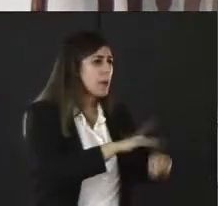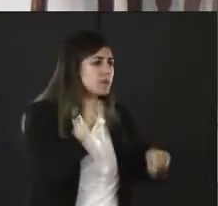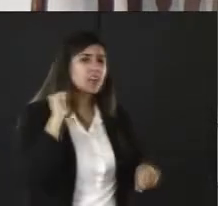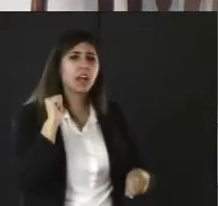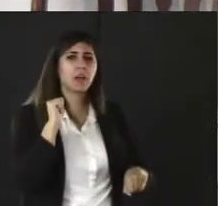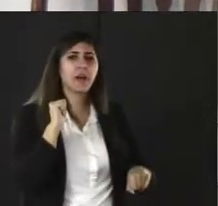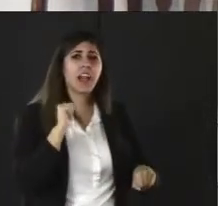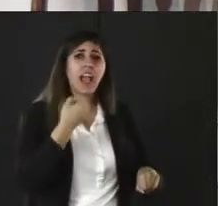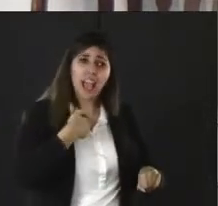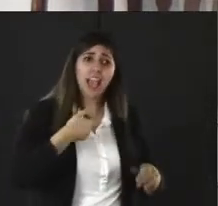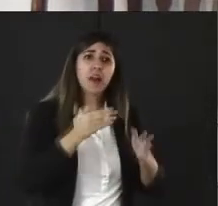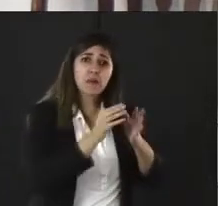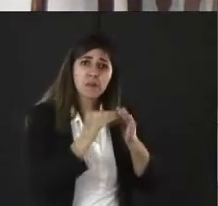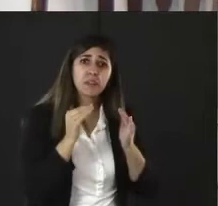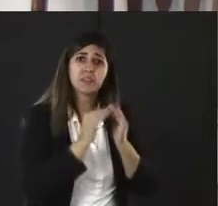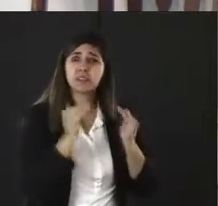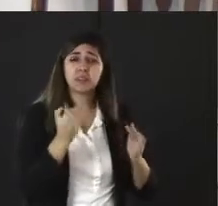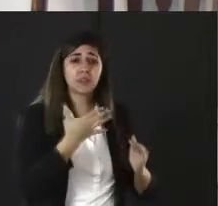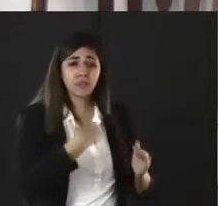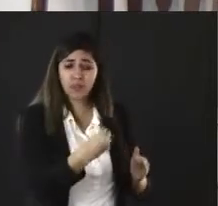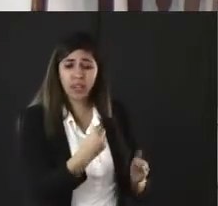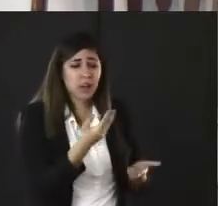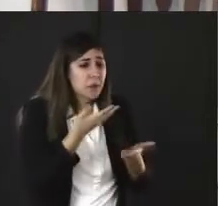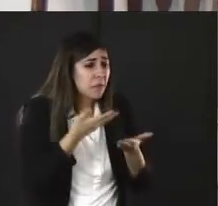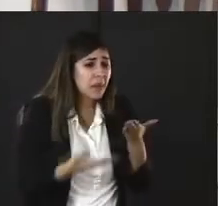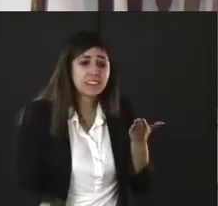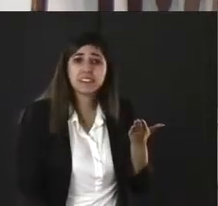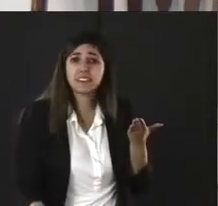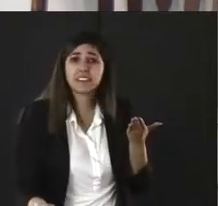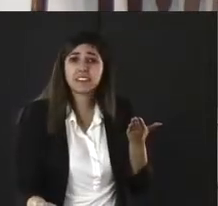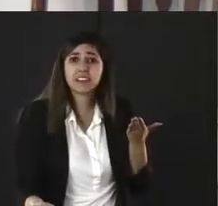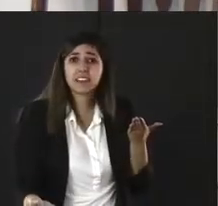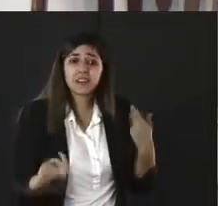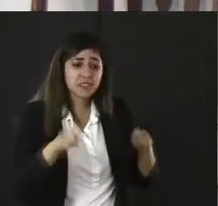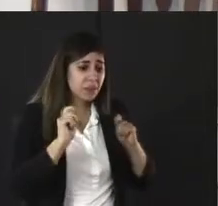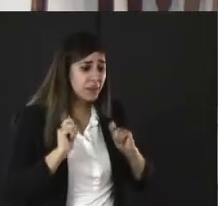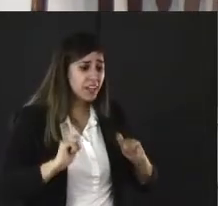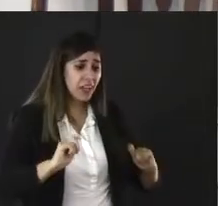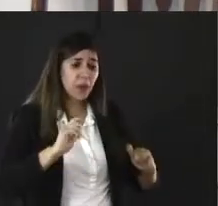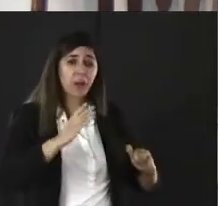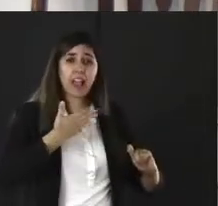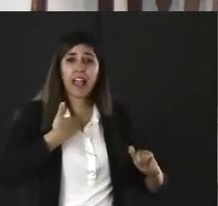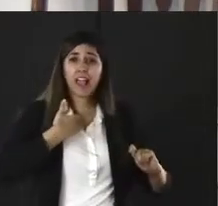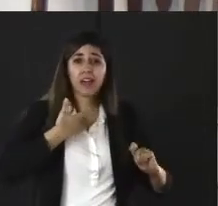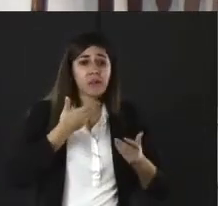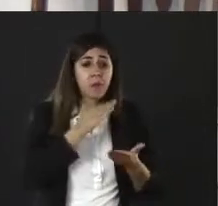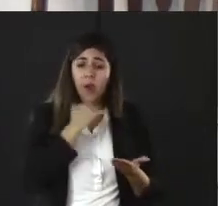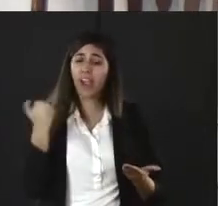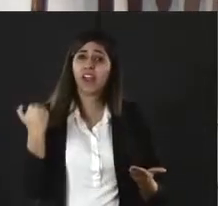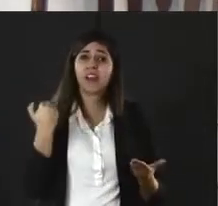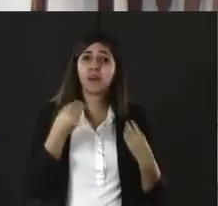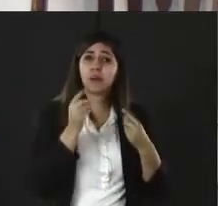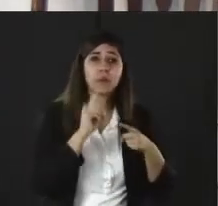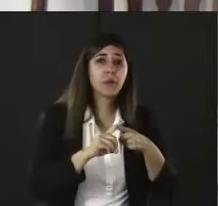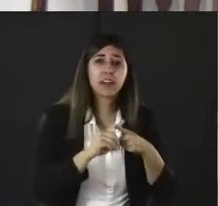eu e agora você me você me deu um filho você e agora ele morreu porque esta dor